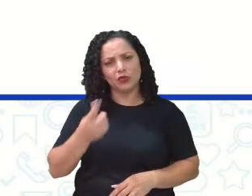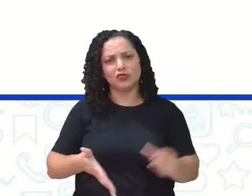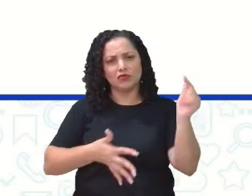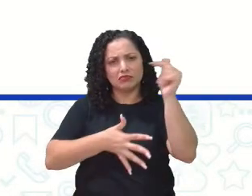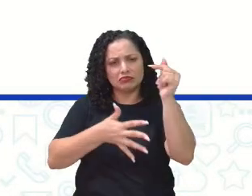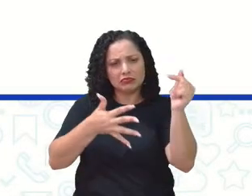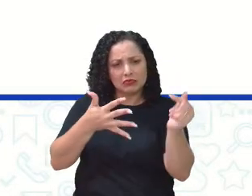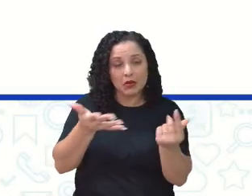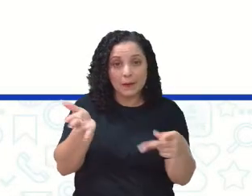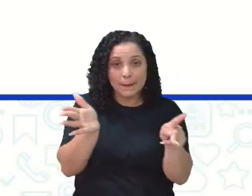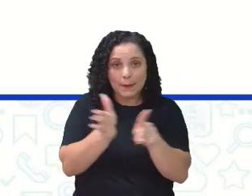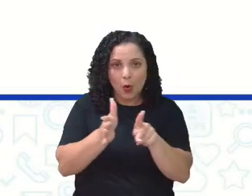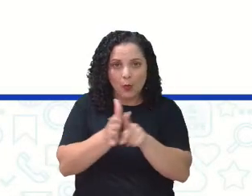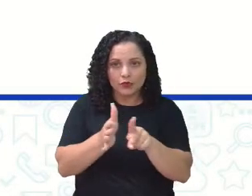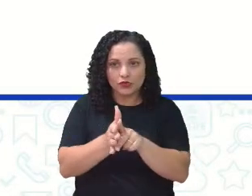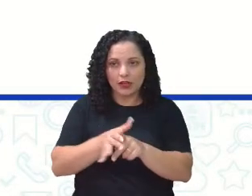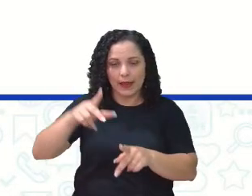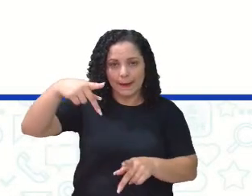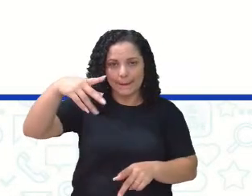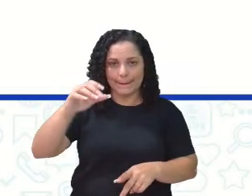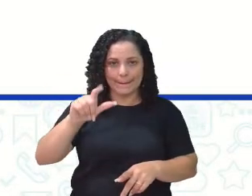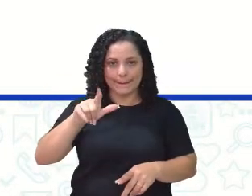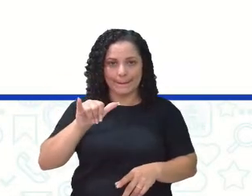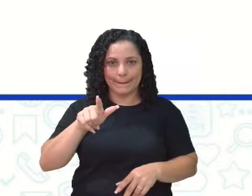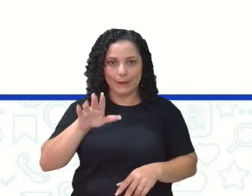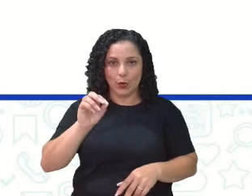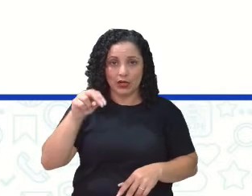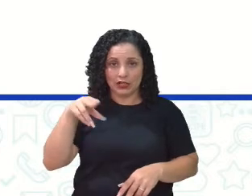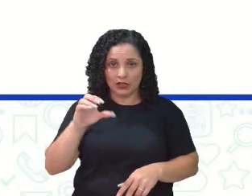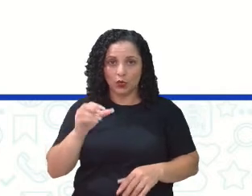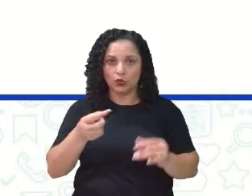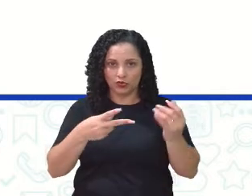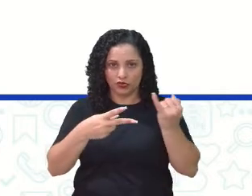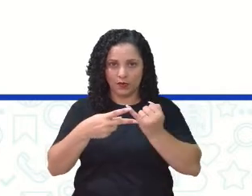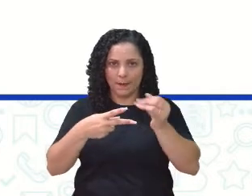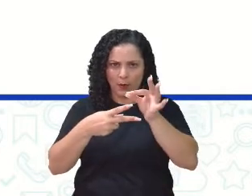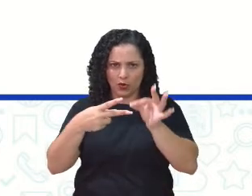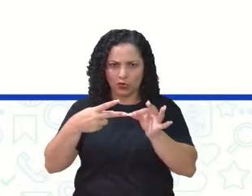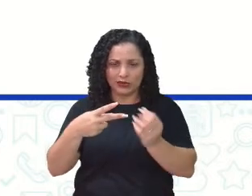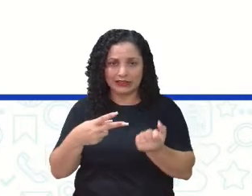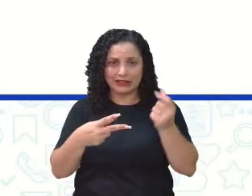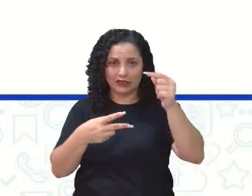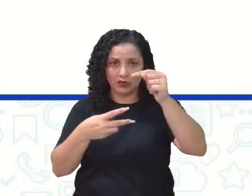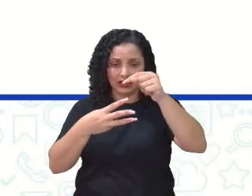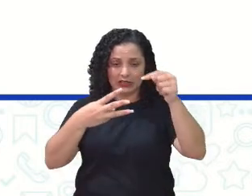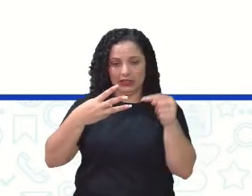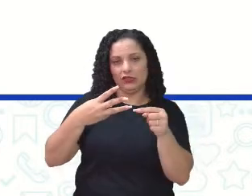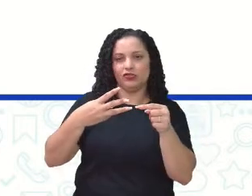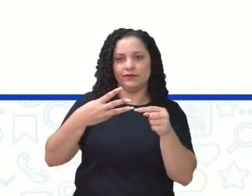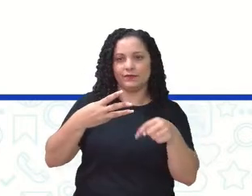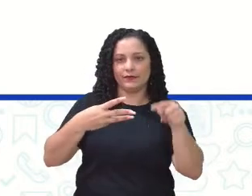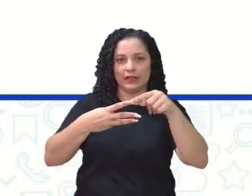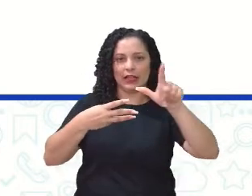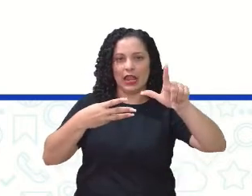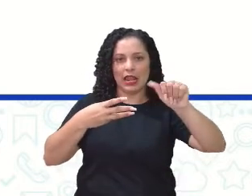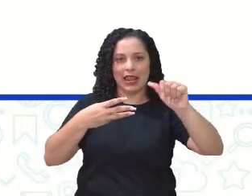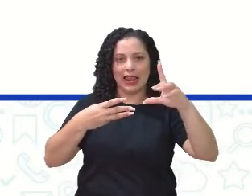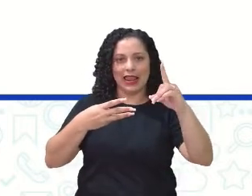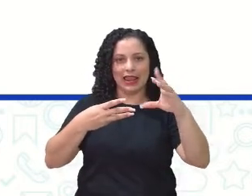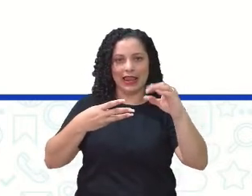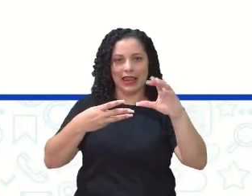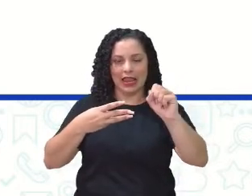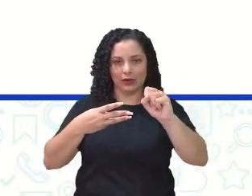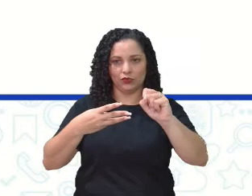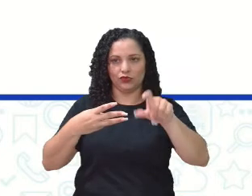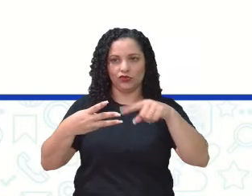são três, né, três elementos principais aí dos polígonos. Eu tenho os lados, os vértices e